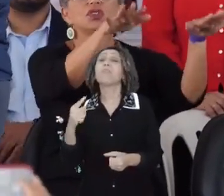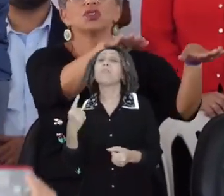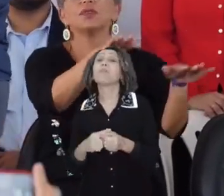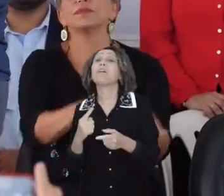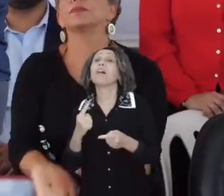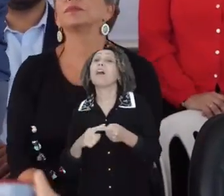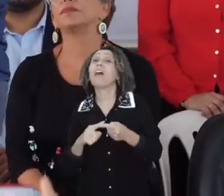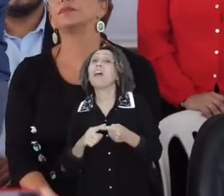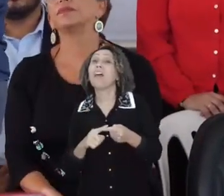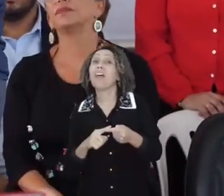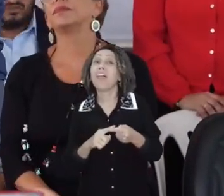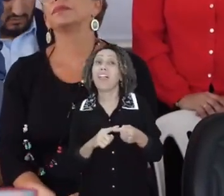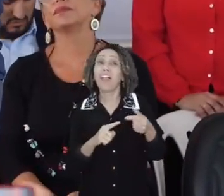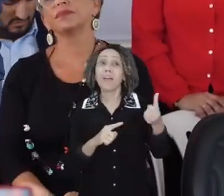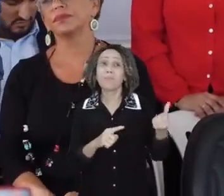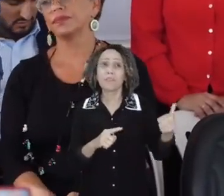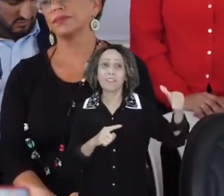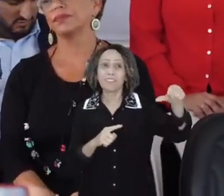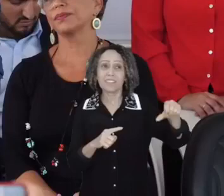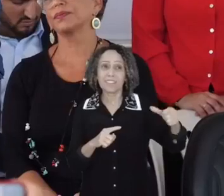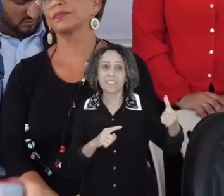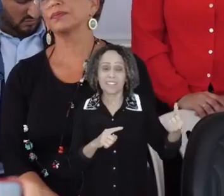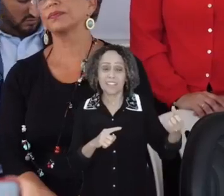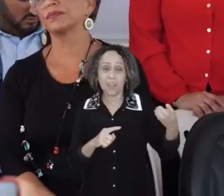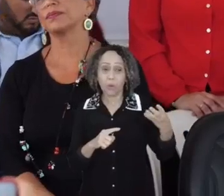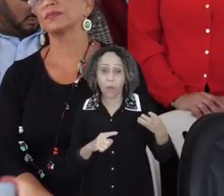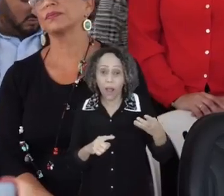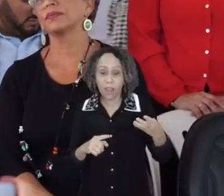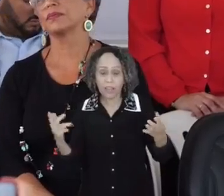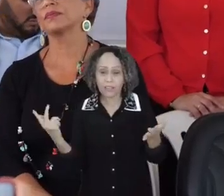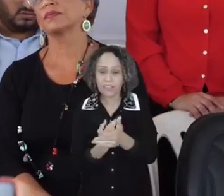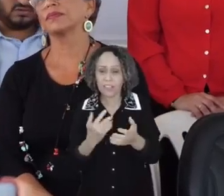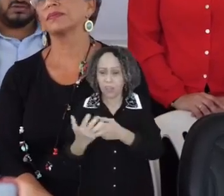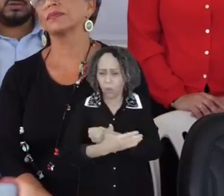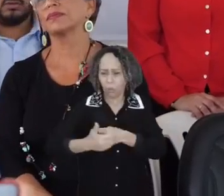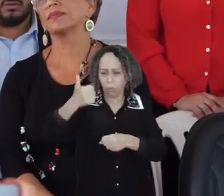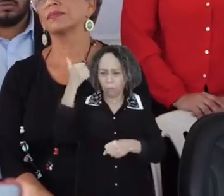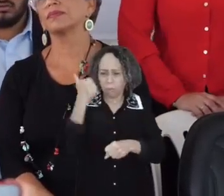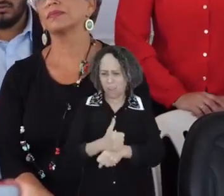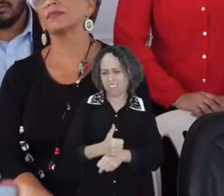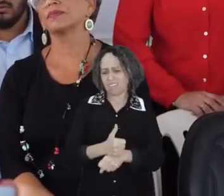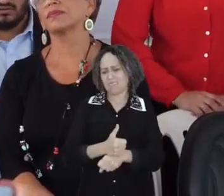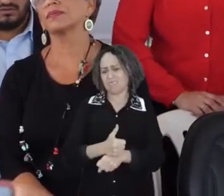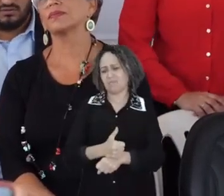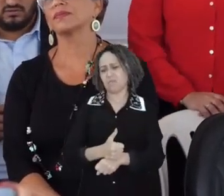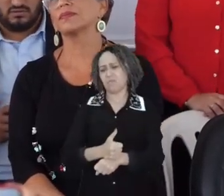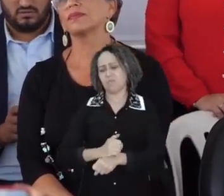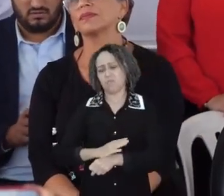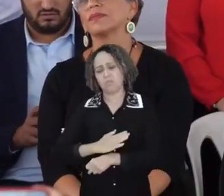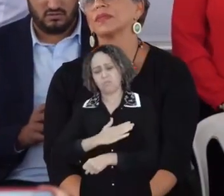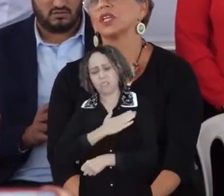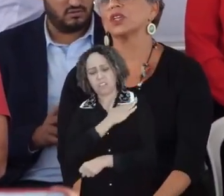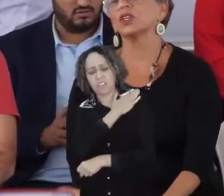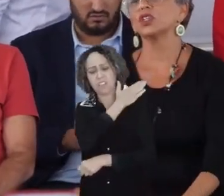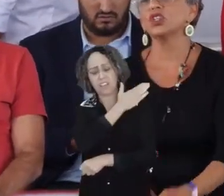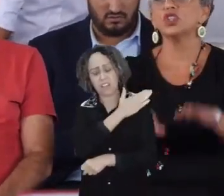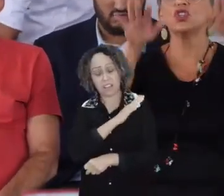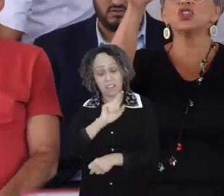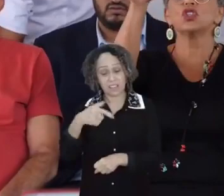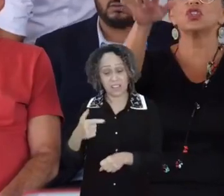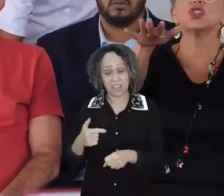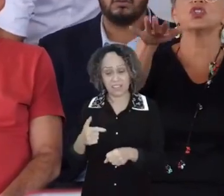os trabalhadores resolveram fazer uma greve aqui em Contagem em 1968, e essa